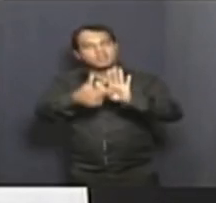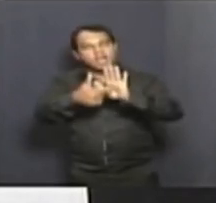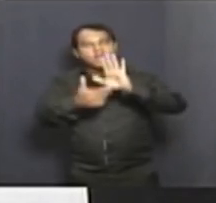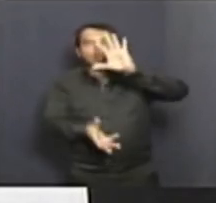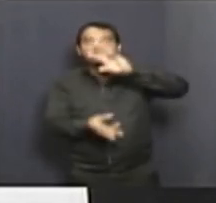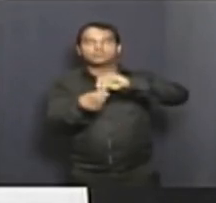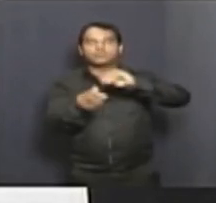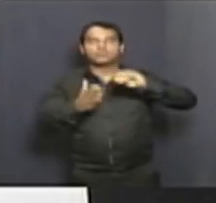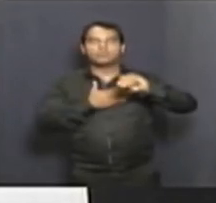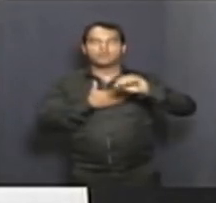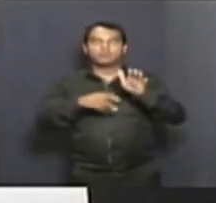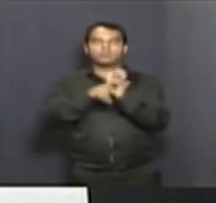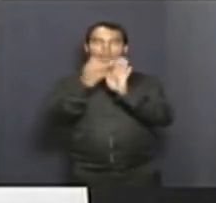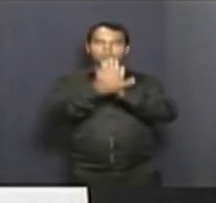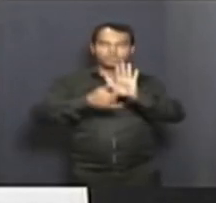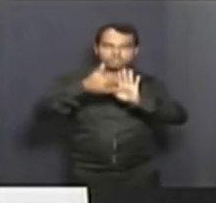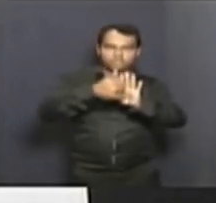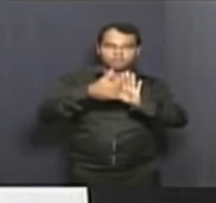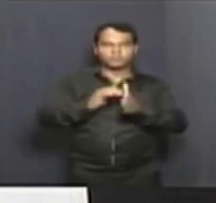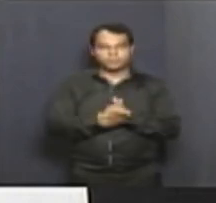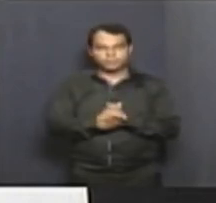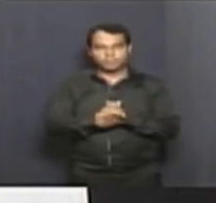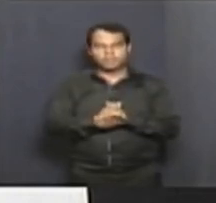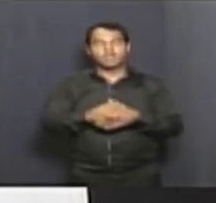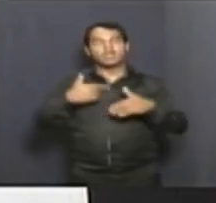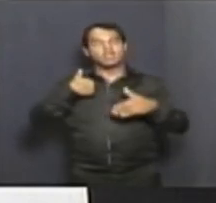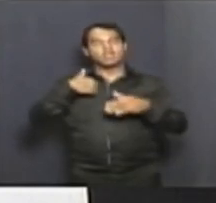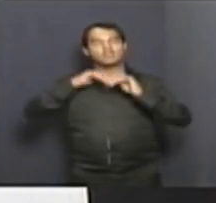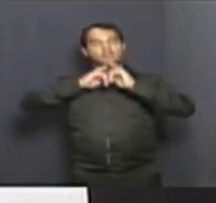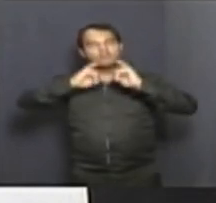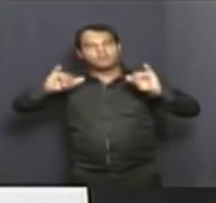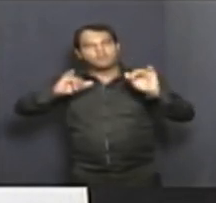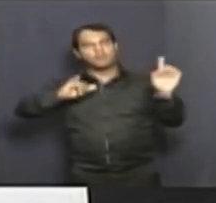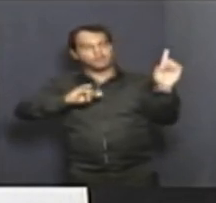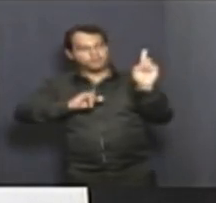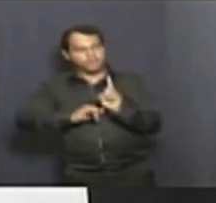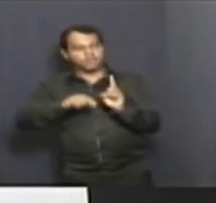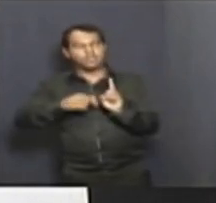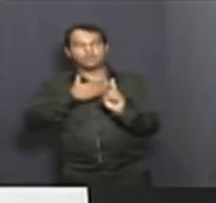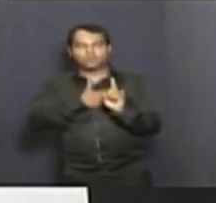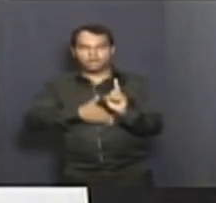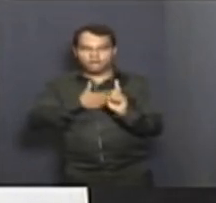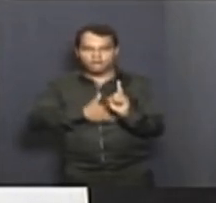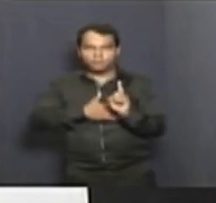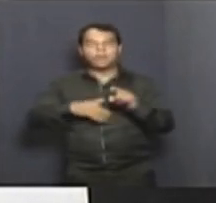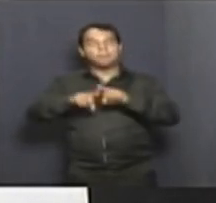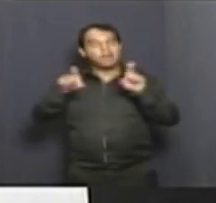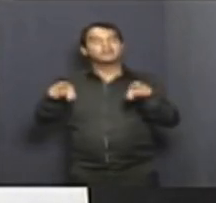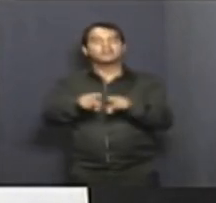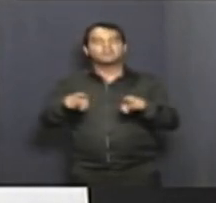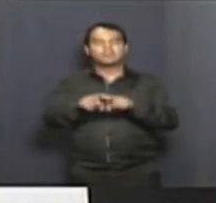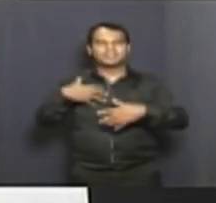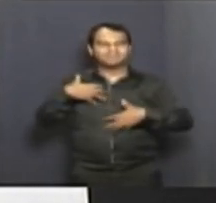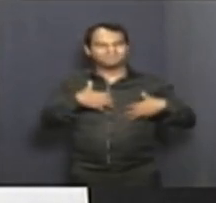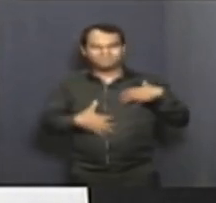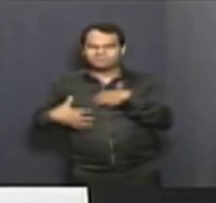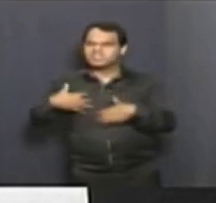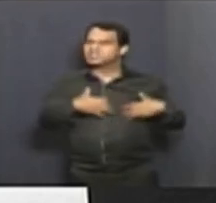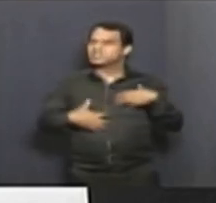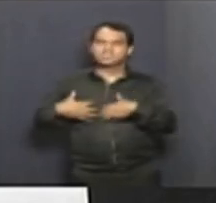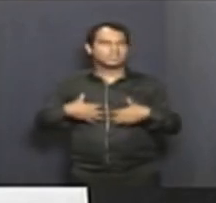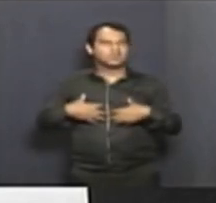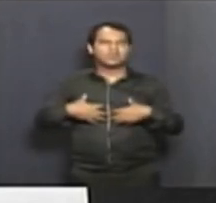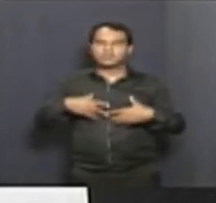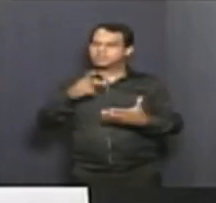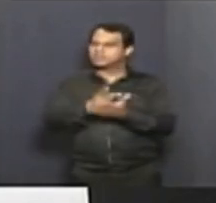projeto e volto com calma mas volto com indignação ao mesmo tempo a indignação e carreguei durante toda a